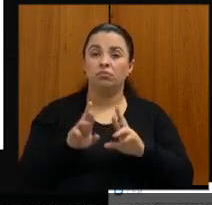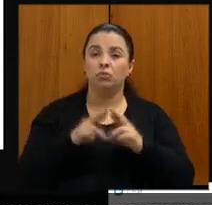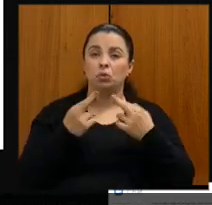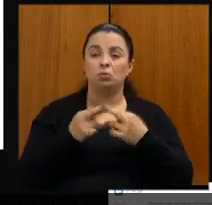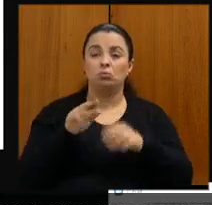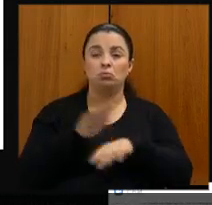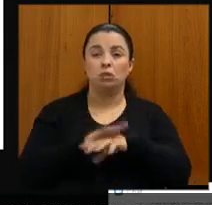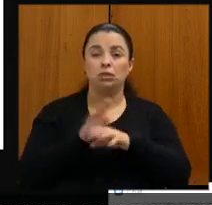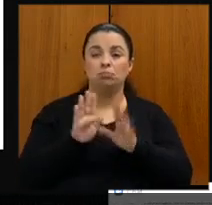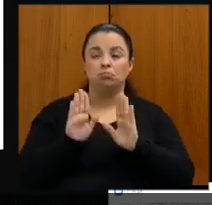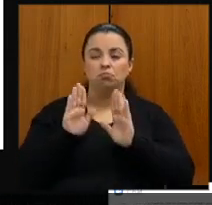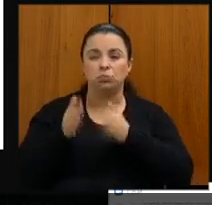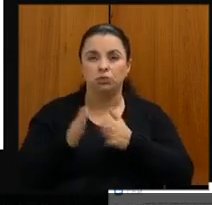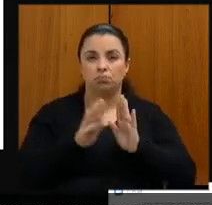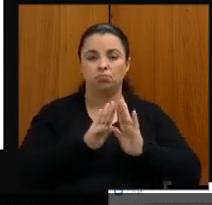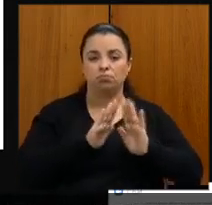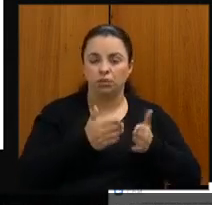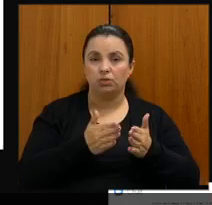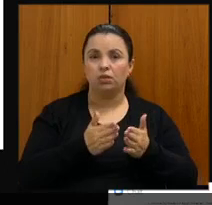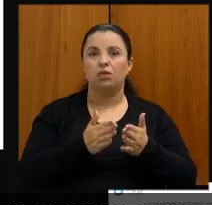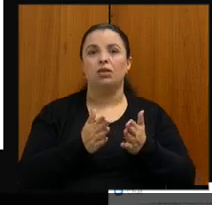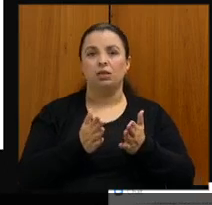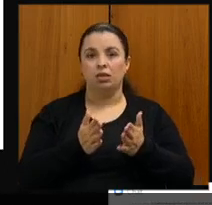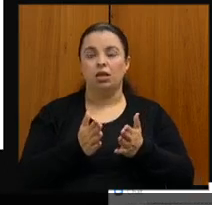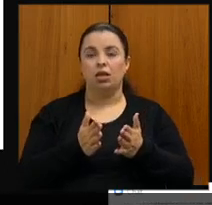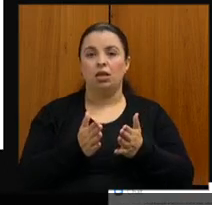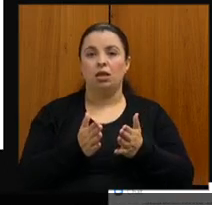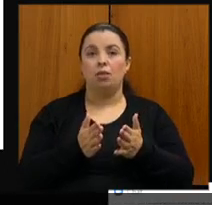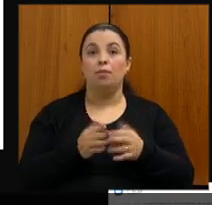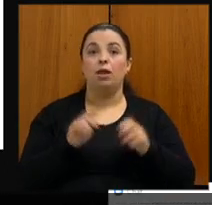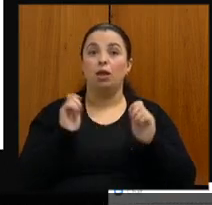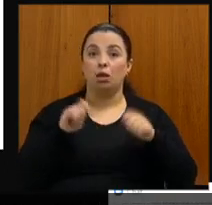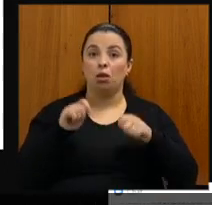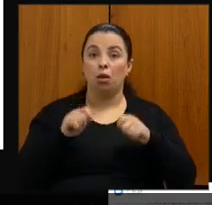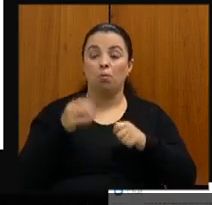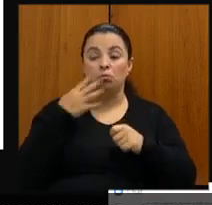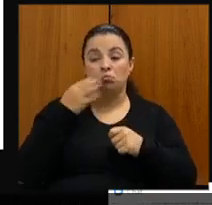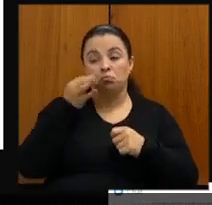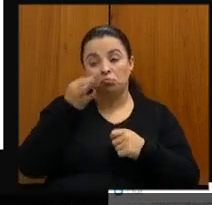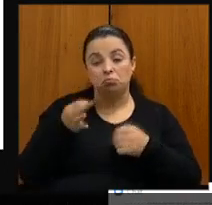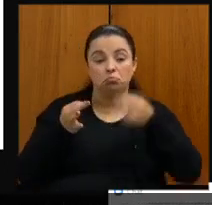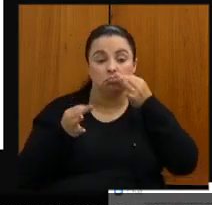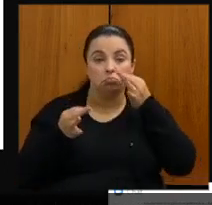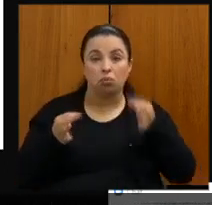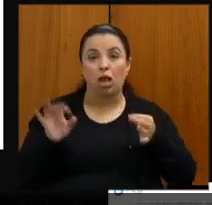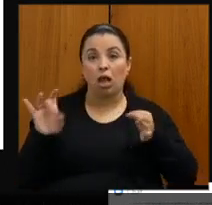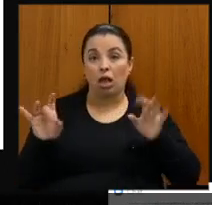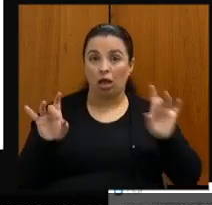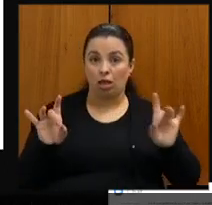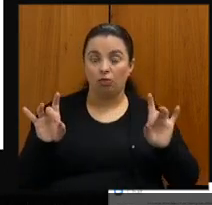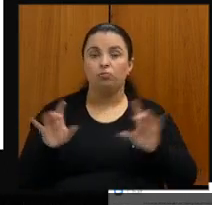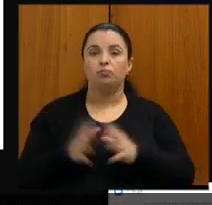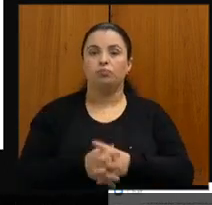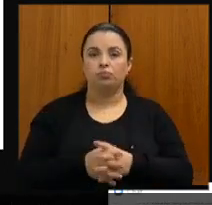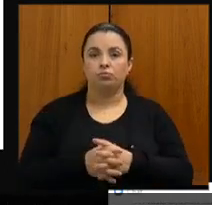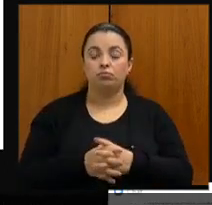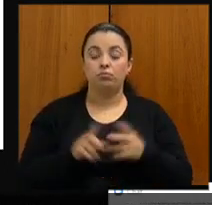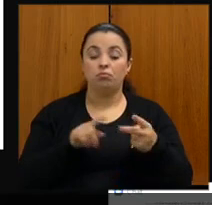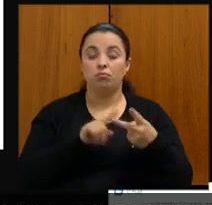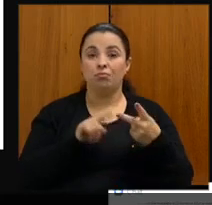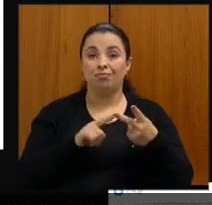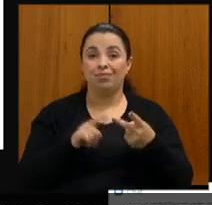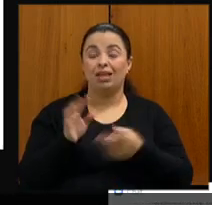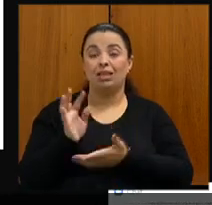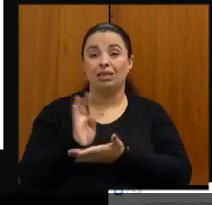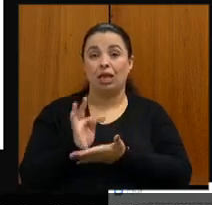específicas com algumas partes do conflito para que a gente tem a possibilidade de fazer essa escuta a câmara técnica já são